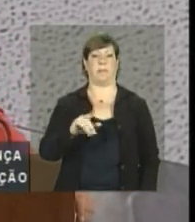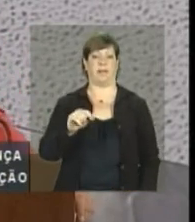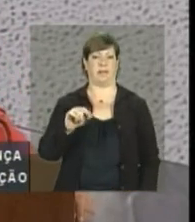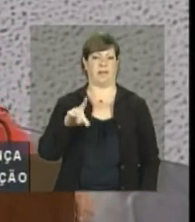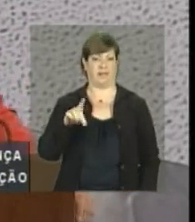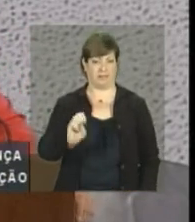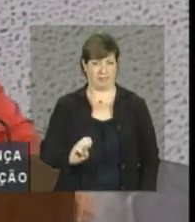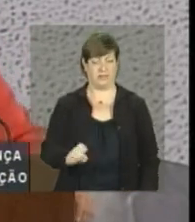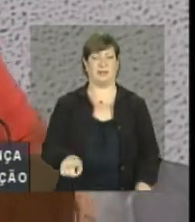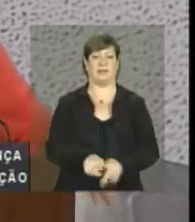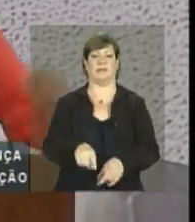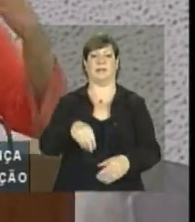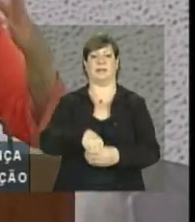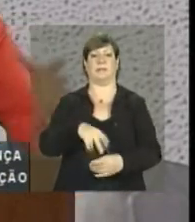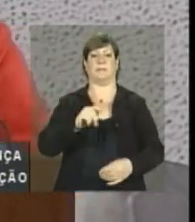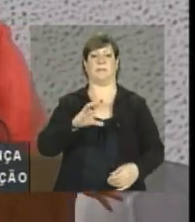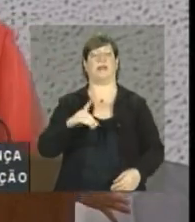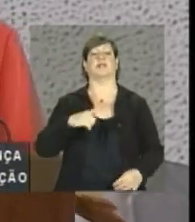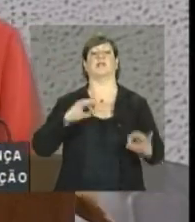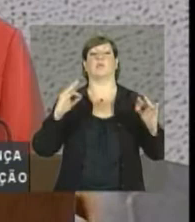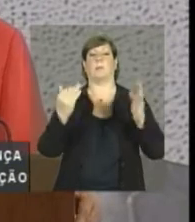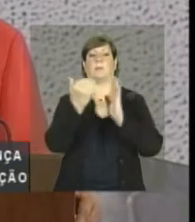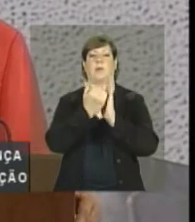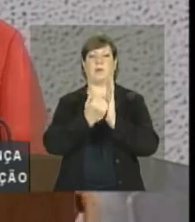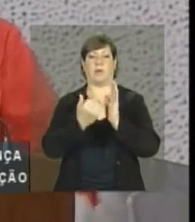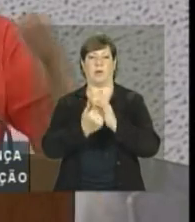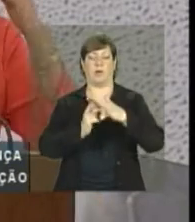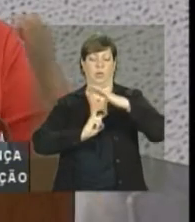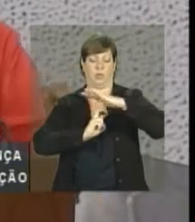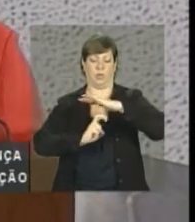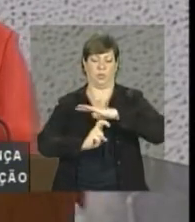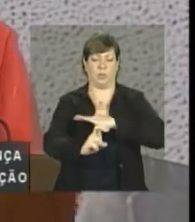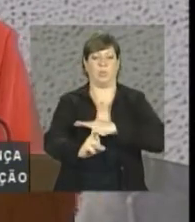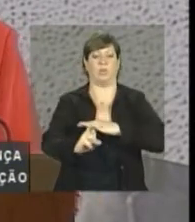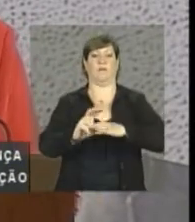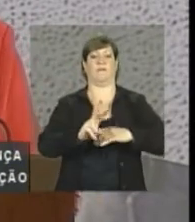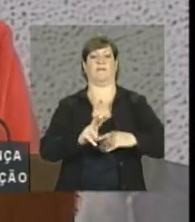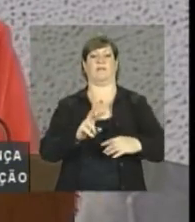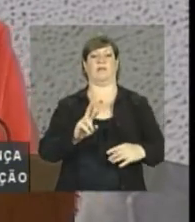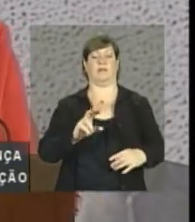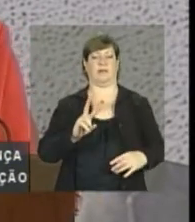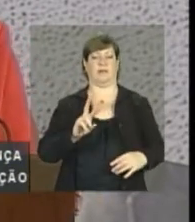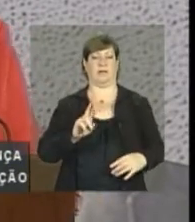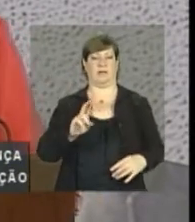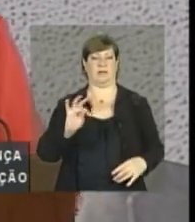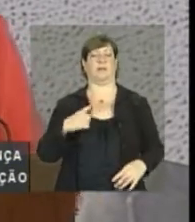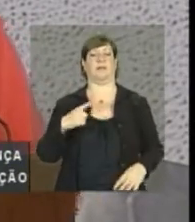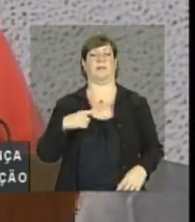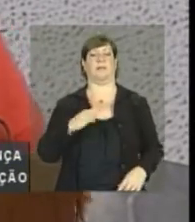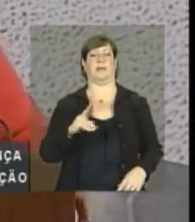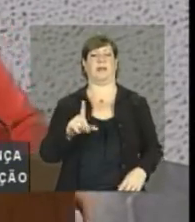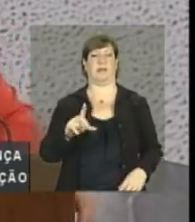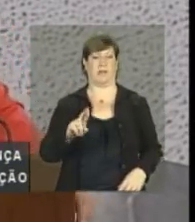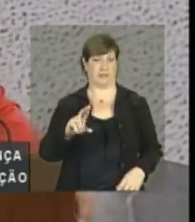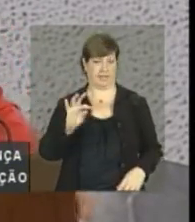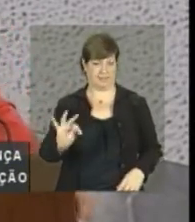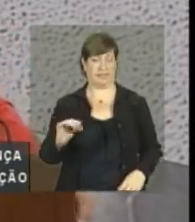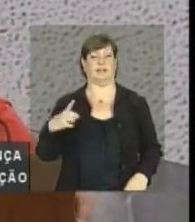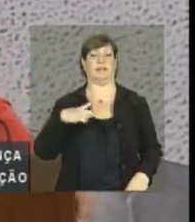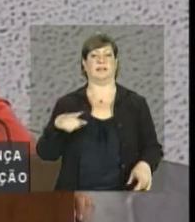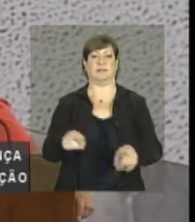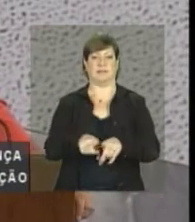PAC temos também todo o programa de metrôs, VRTs e BRTs. E